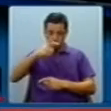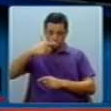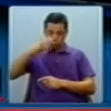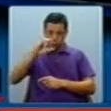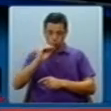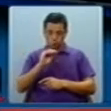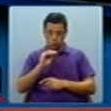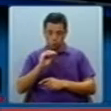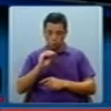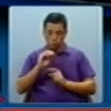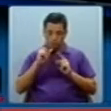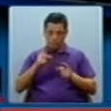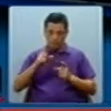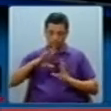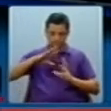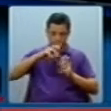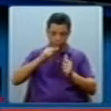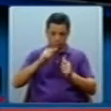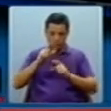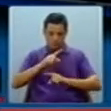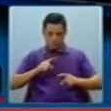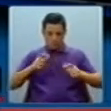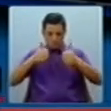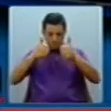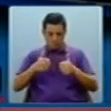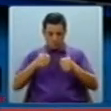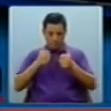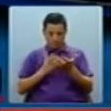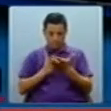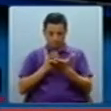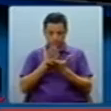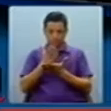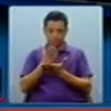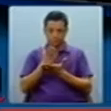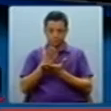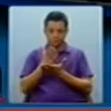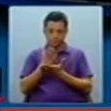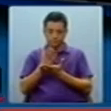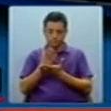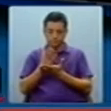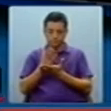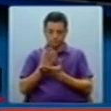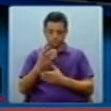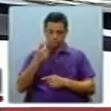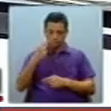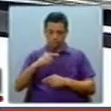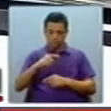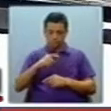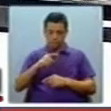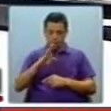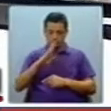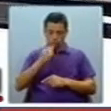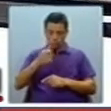órbita é demasiado bem comportada, digamos assim, para que para que Júpiter não tenha sido